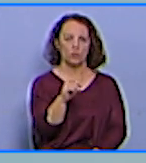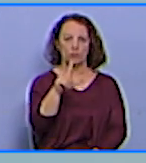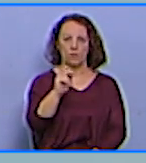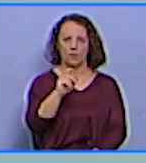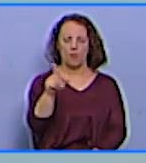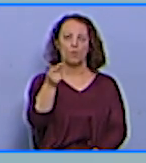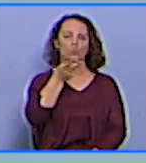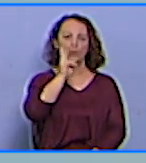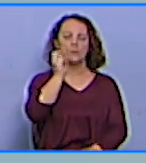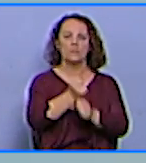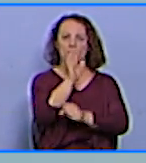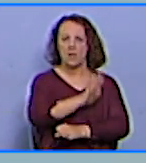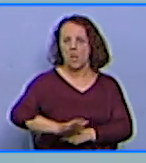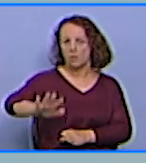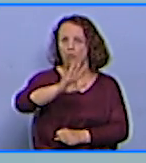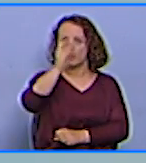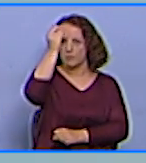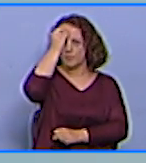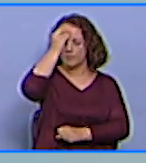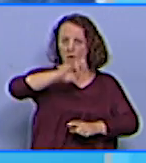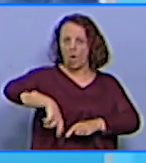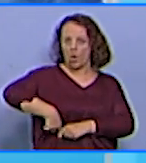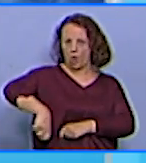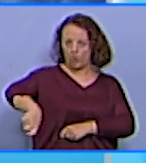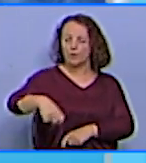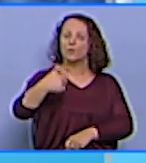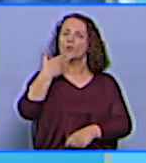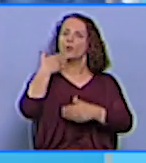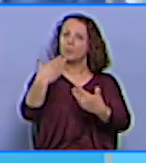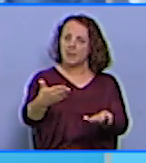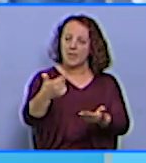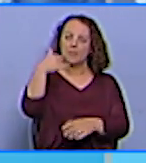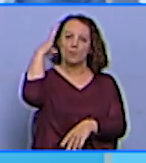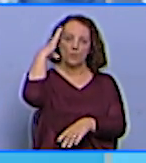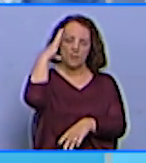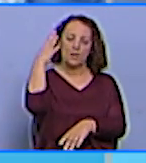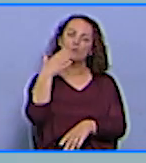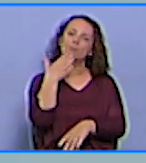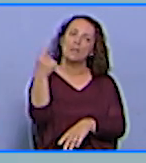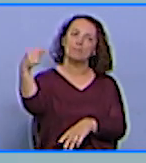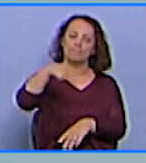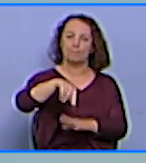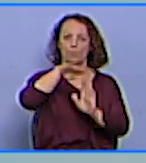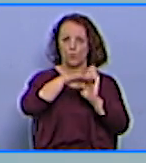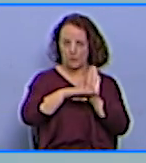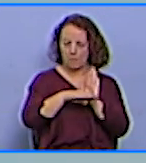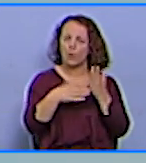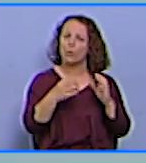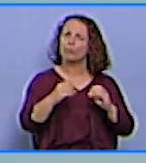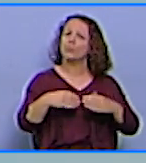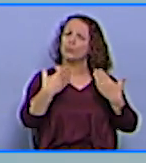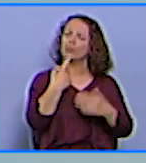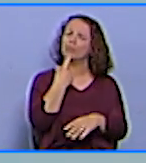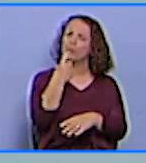diretor do Serviço Nacional de Acólitos. Cumprimento. Muito boa tarde. Obrigado, Padre Luís, por estar neste programa. E começamos precisamente por